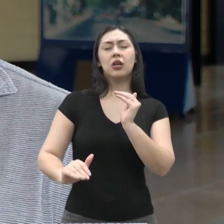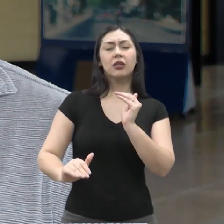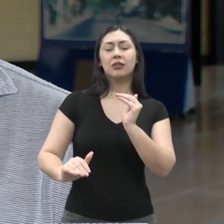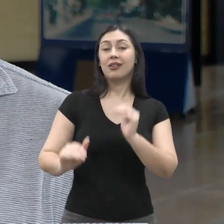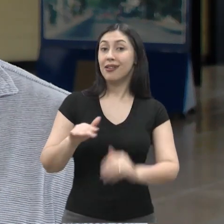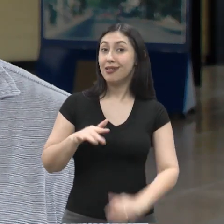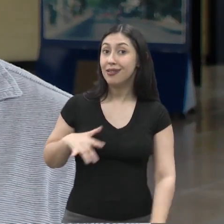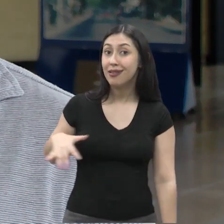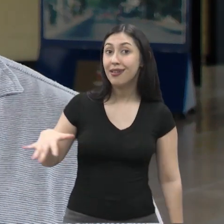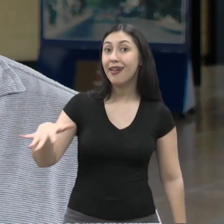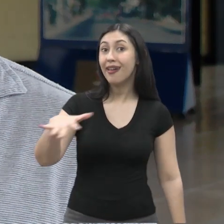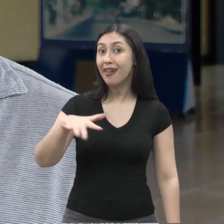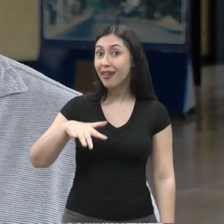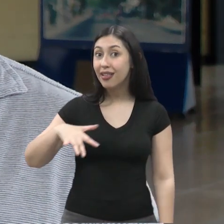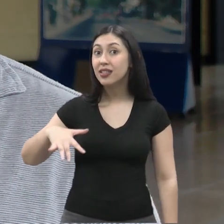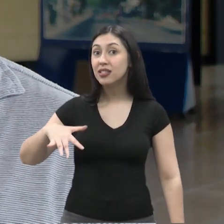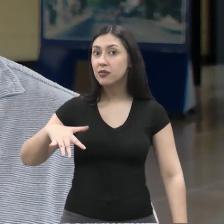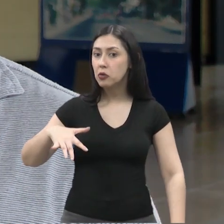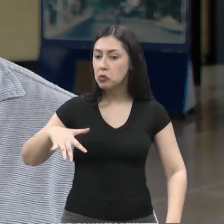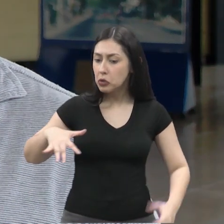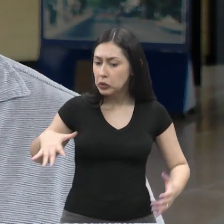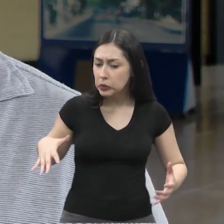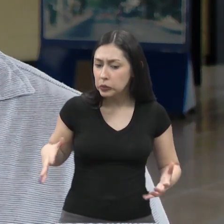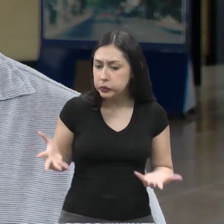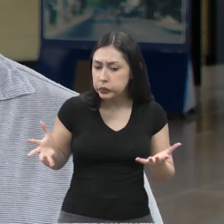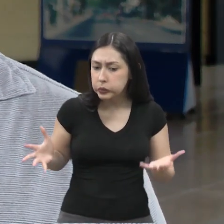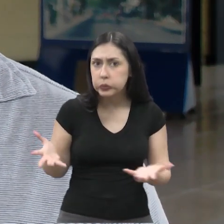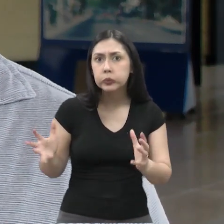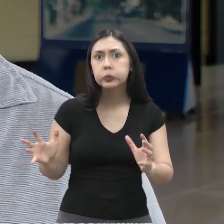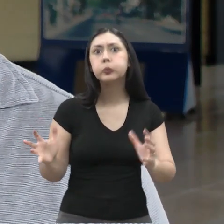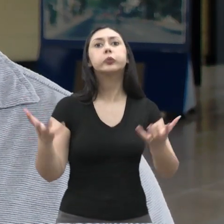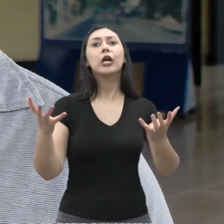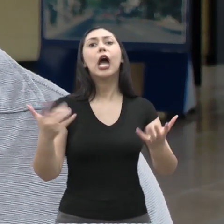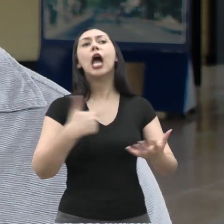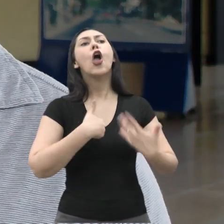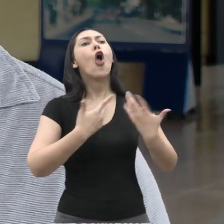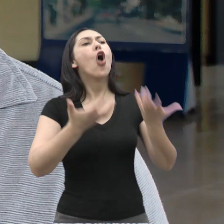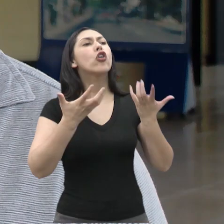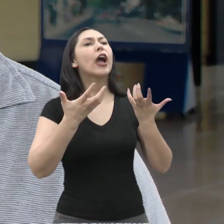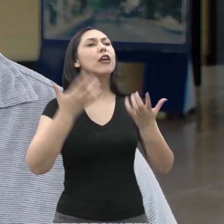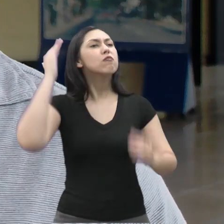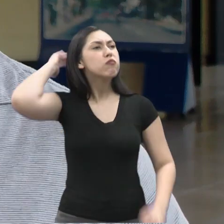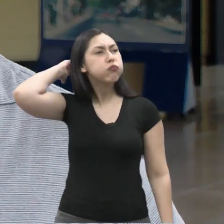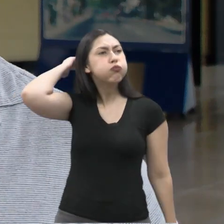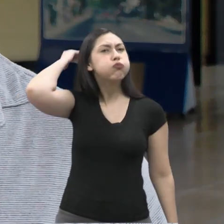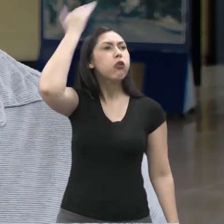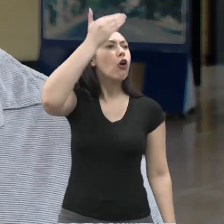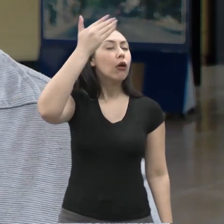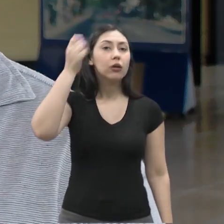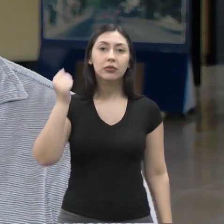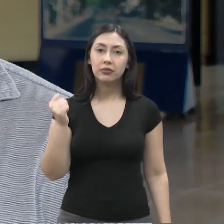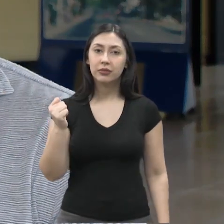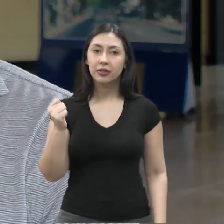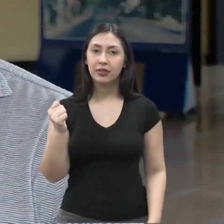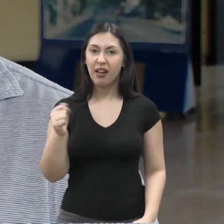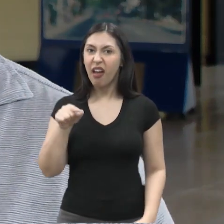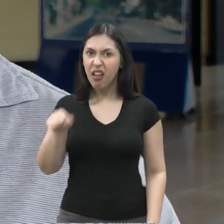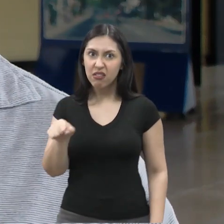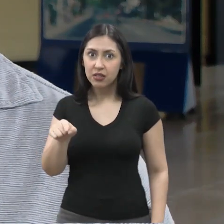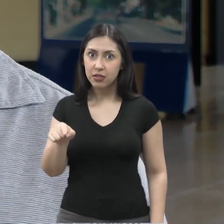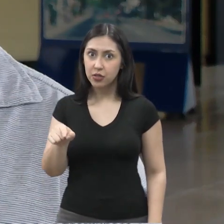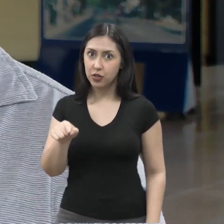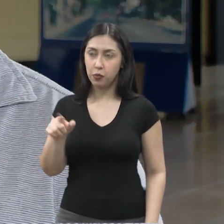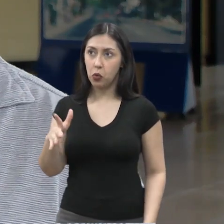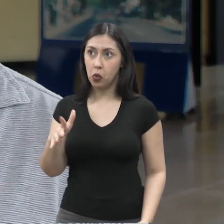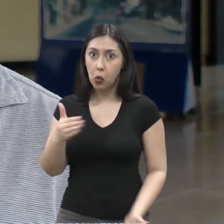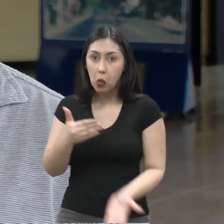setores cafeicultores da região é que vão de alguma maneira empurrar eles como o grupo adesista, né, não são os republicanos históricos, mas